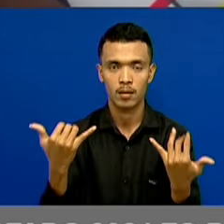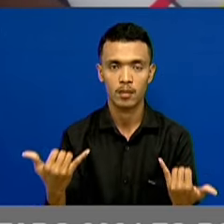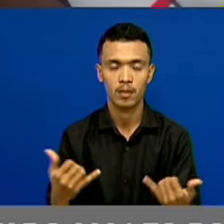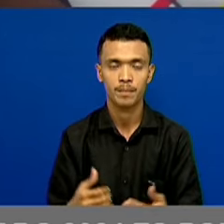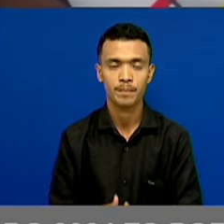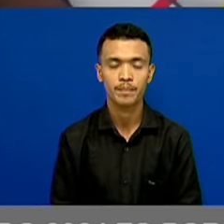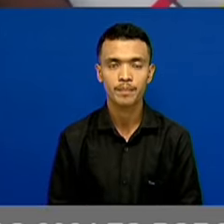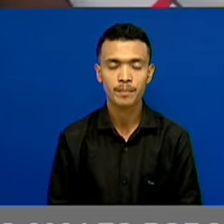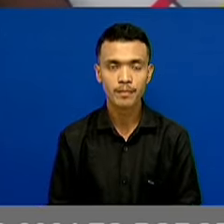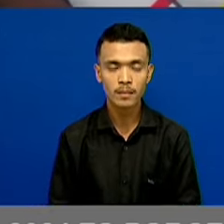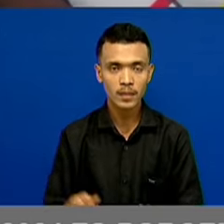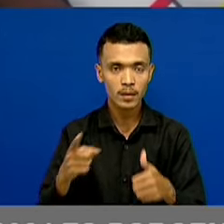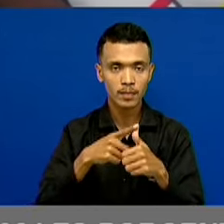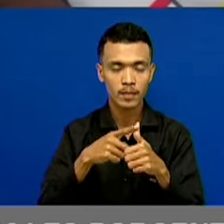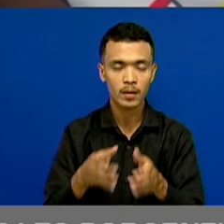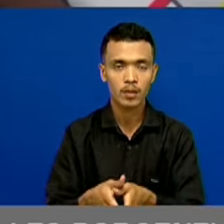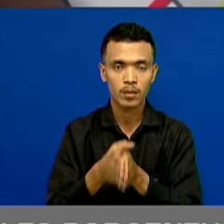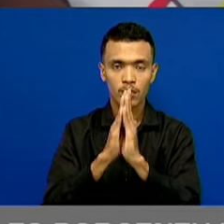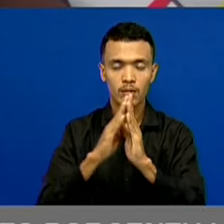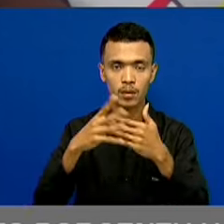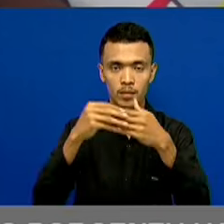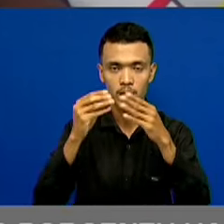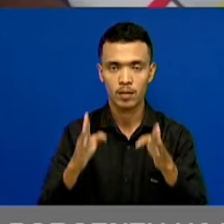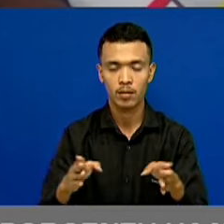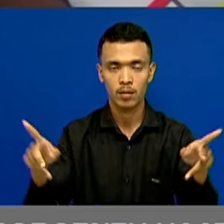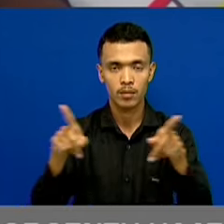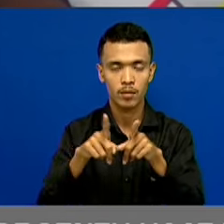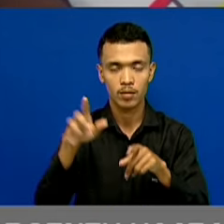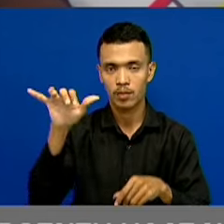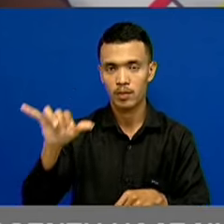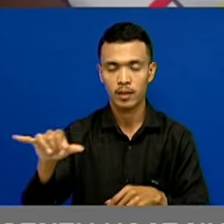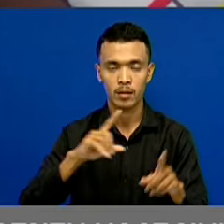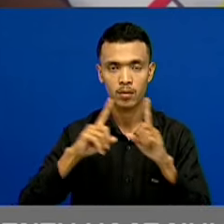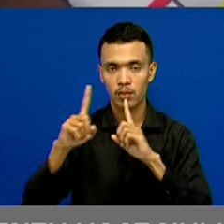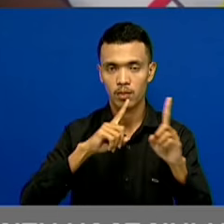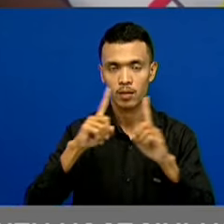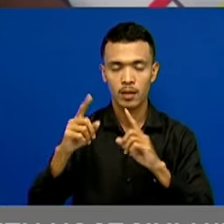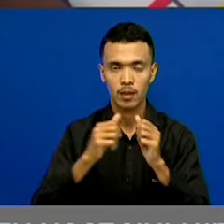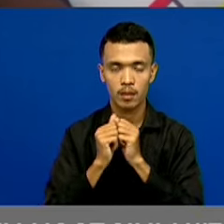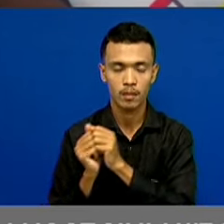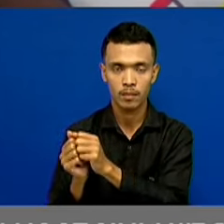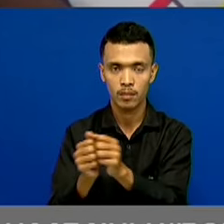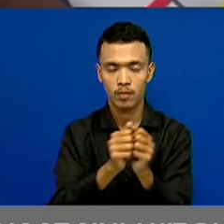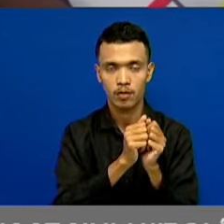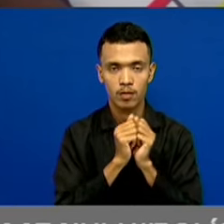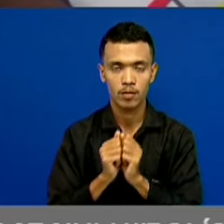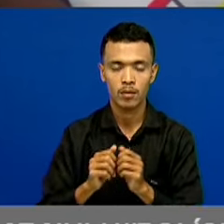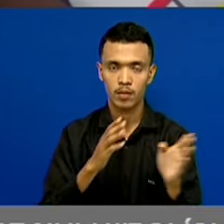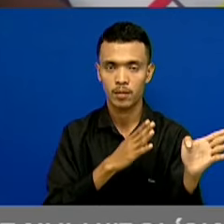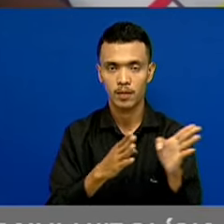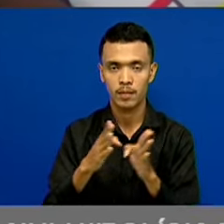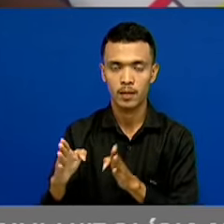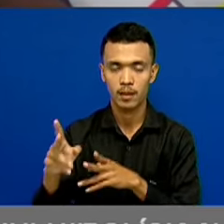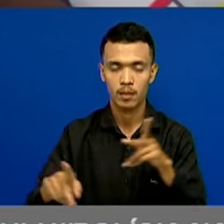Ida? Kusuba administrador no posto administrativo Shira, atu coordena o líder comunitário Shira, atu foa atene no mobiliza comunidade Shira,